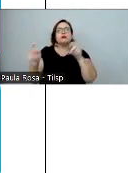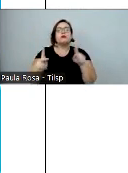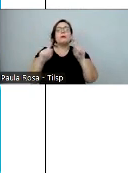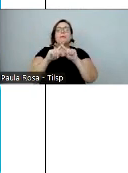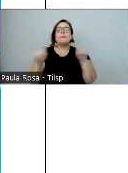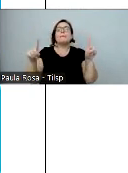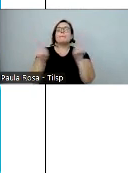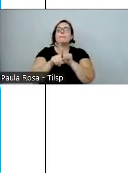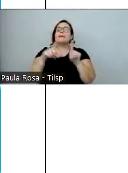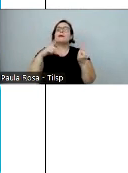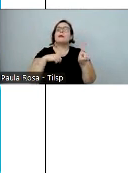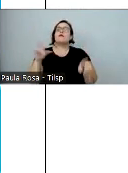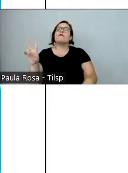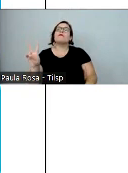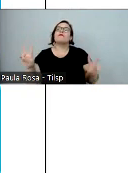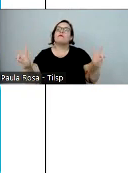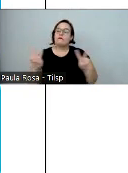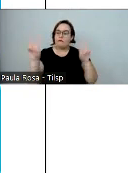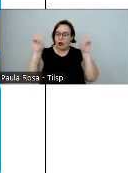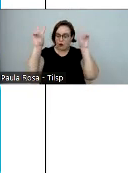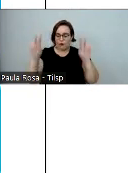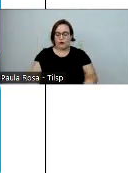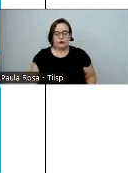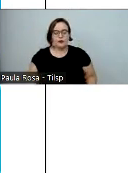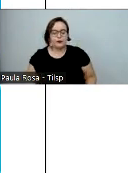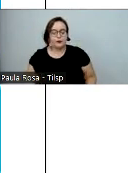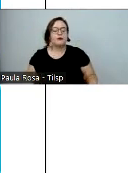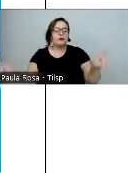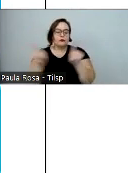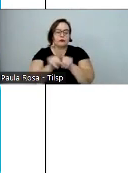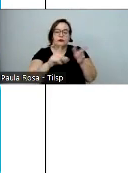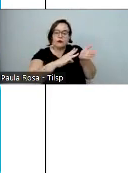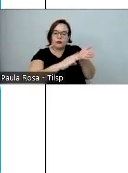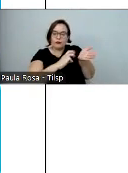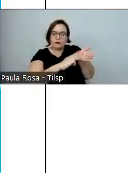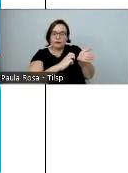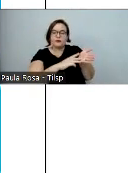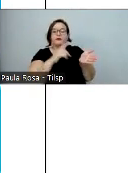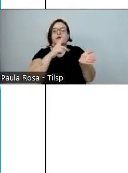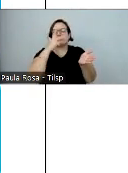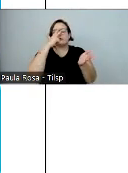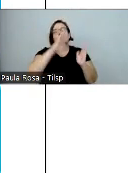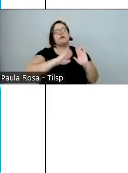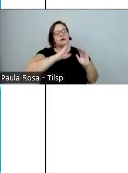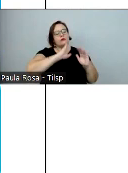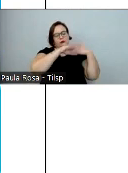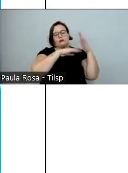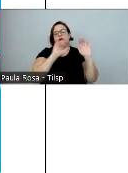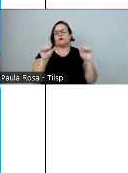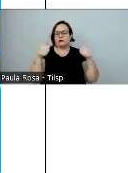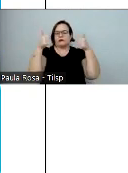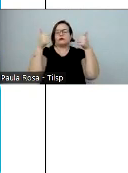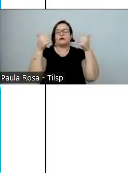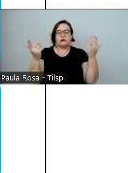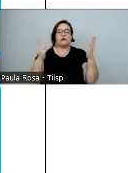e Finalmente né do ponto de vista das metodologias eu acho que também há um avanço significativo aí né os museus funcionam e